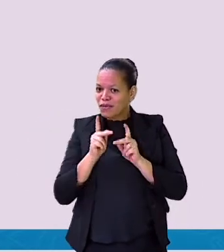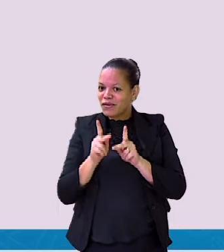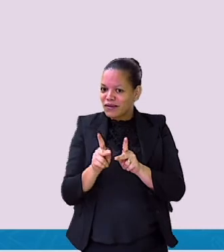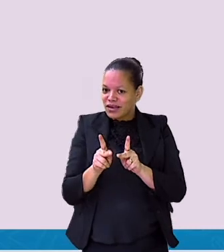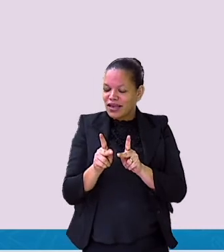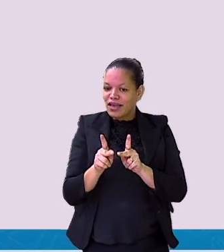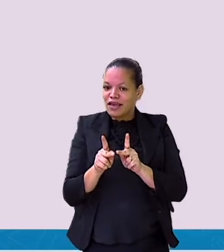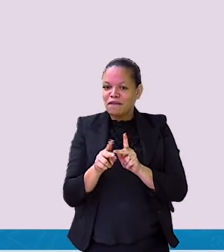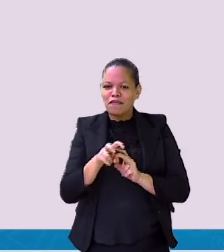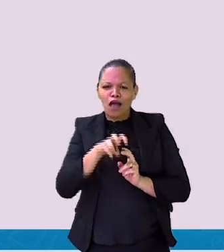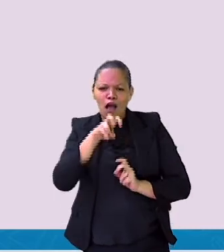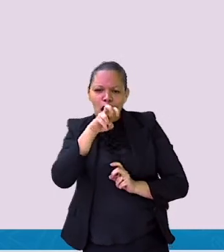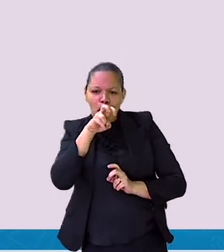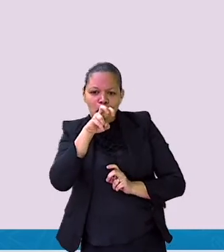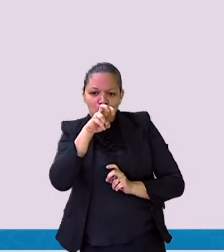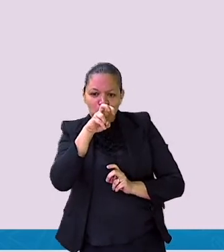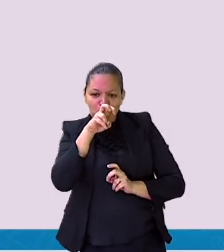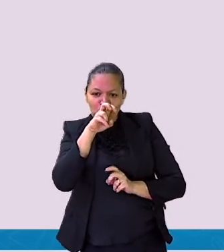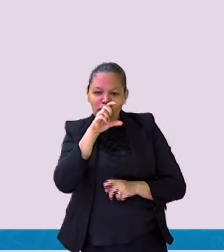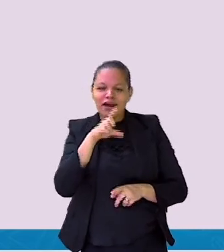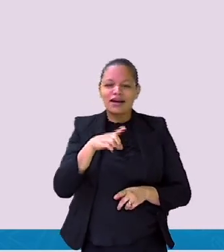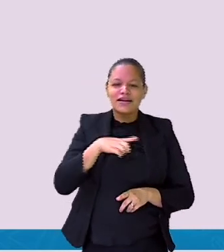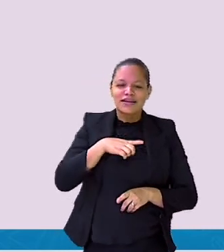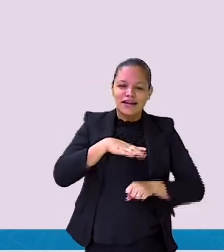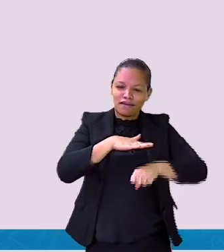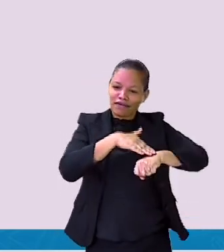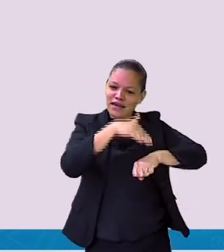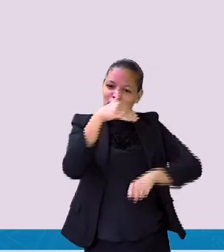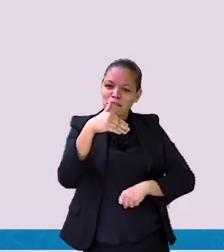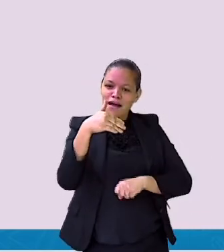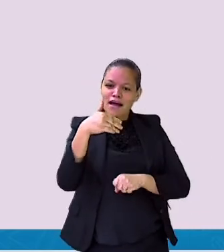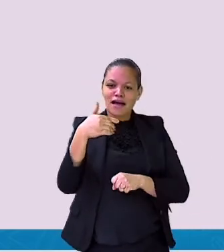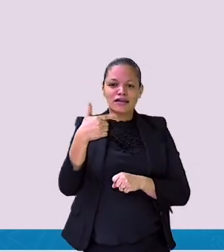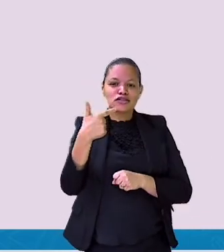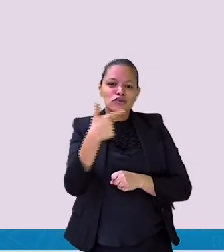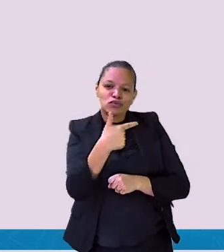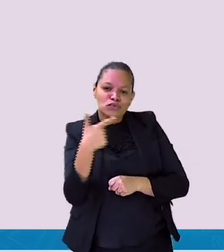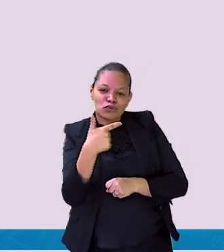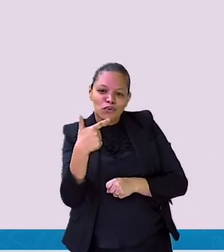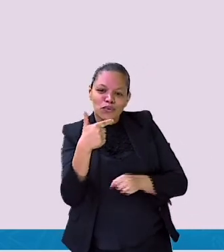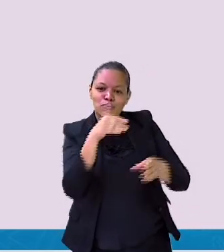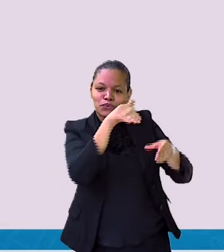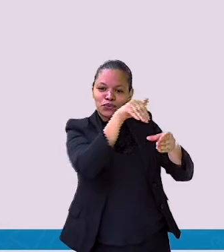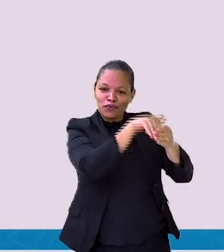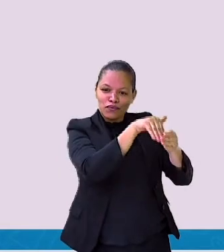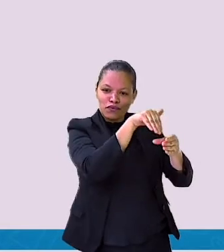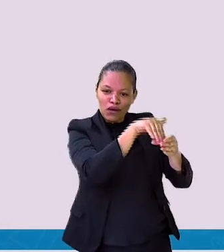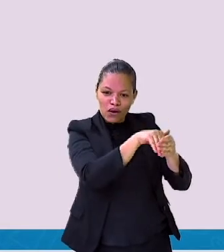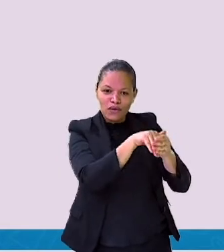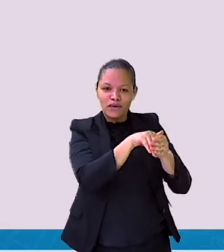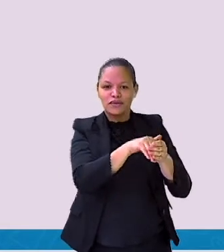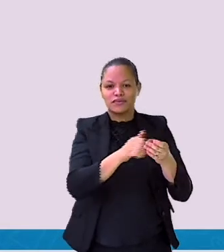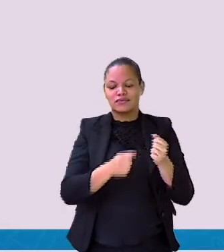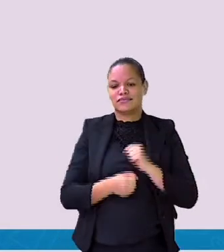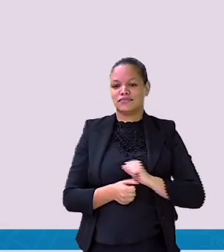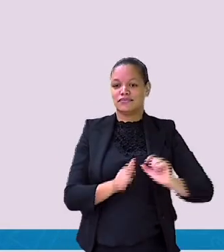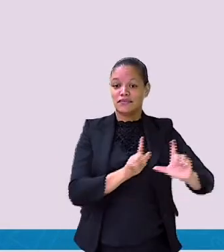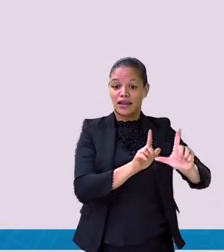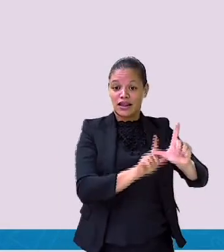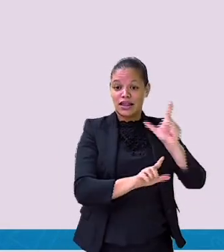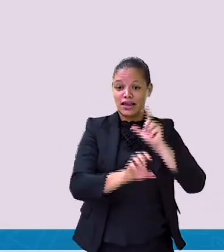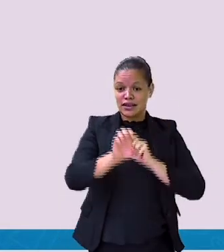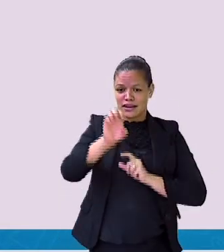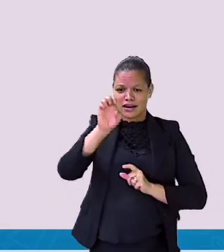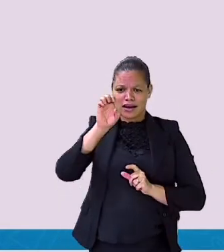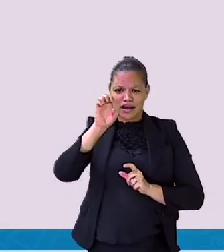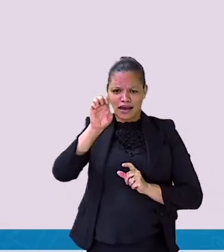votos a mais que o Cebolinha. Agora a letra E. Quem participou desta